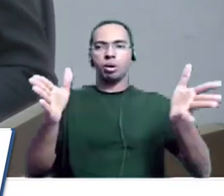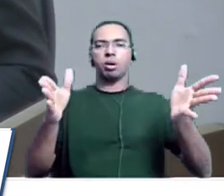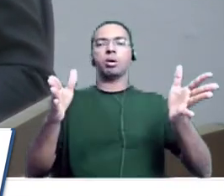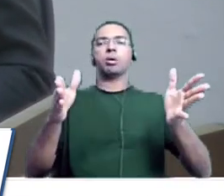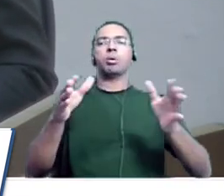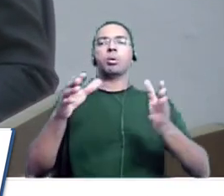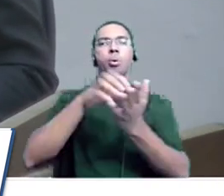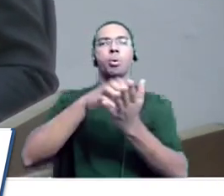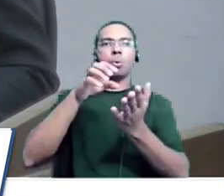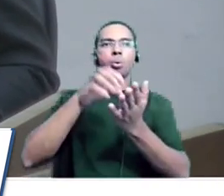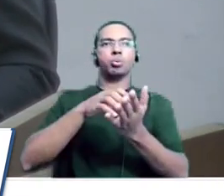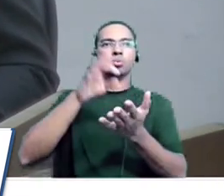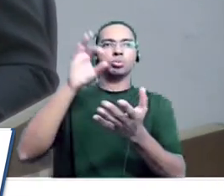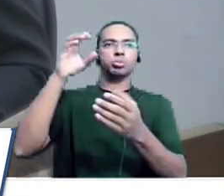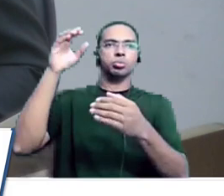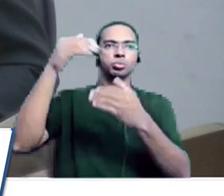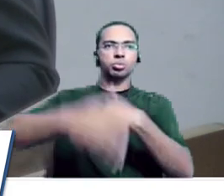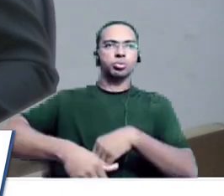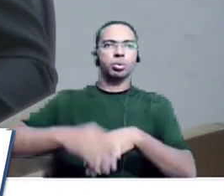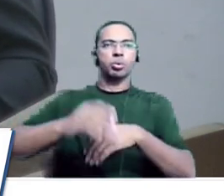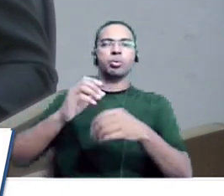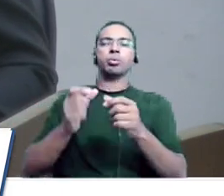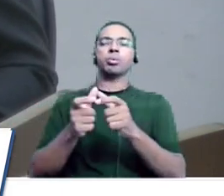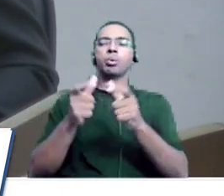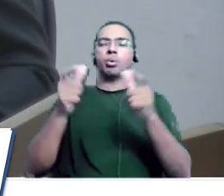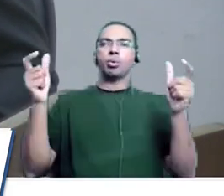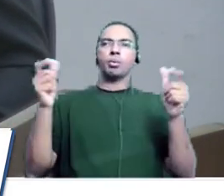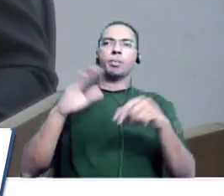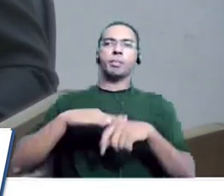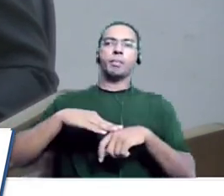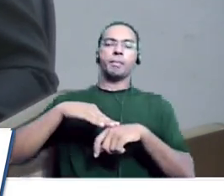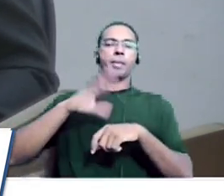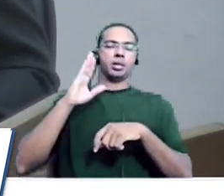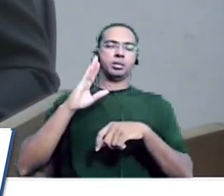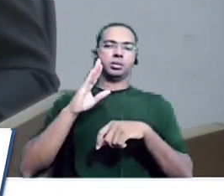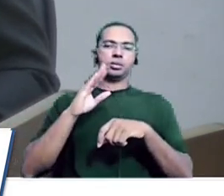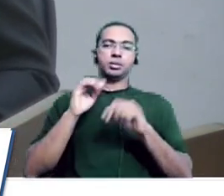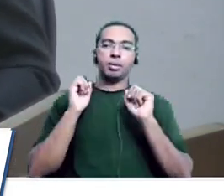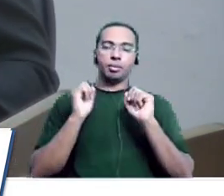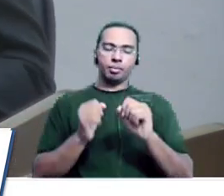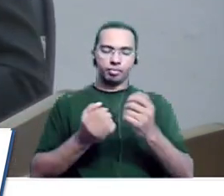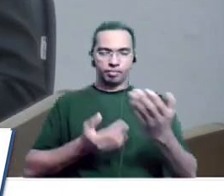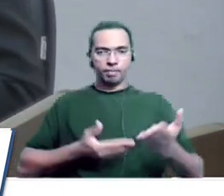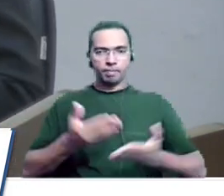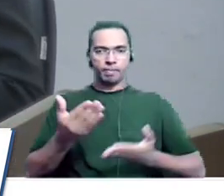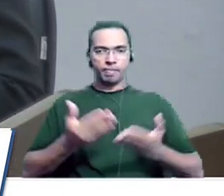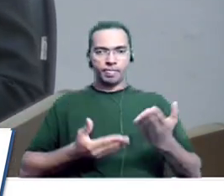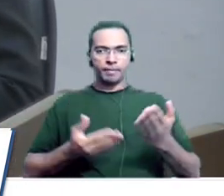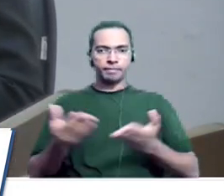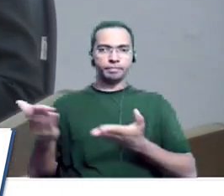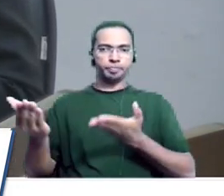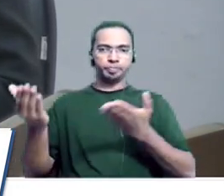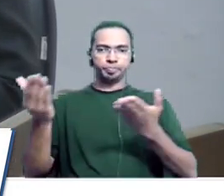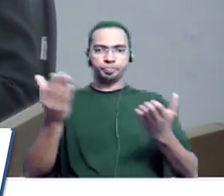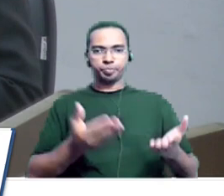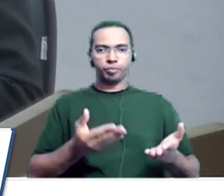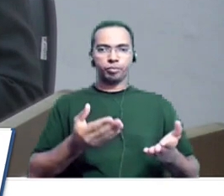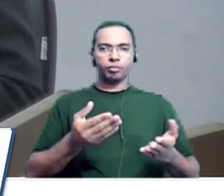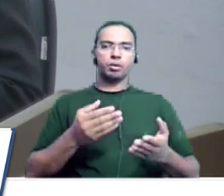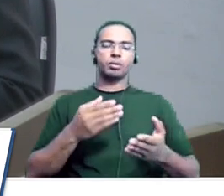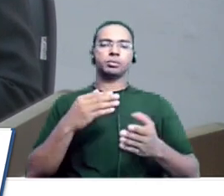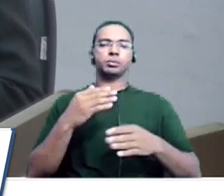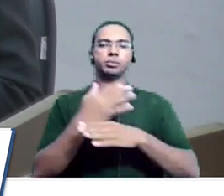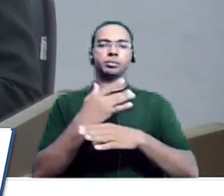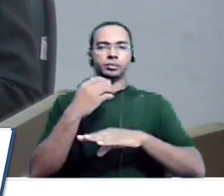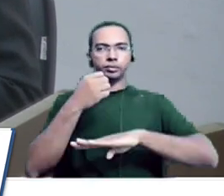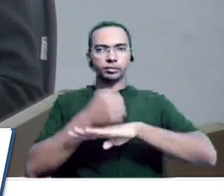e esse efetivo seja cada vez maior, que ele seja trazido aqui para a nossa região de Franca e